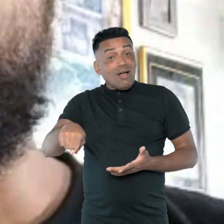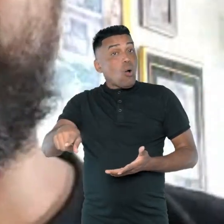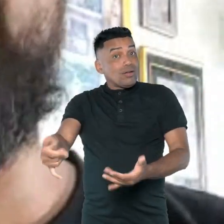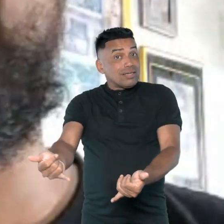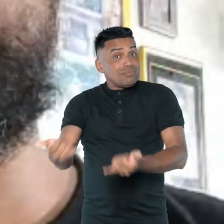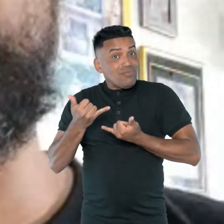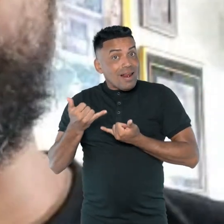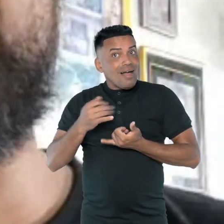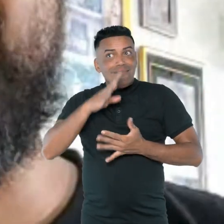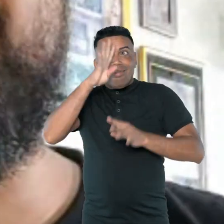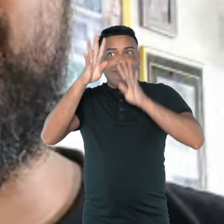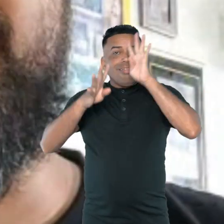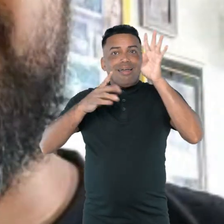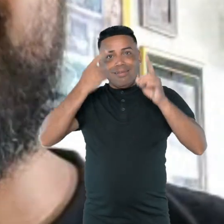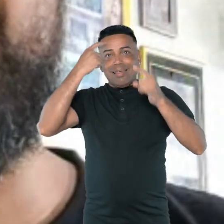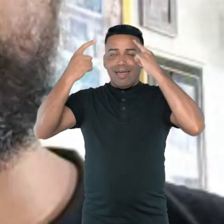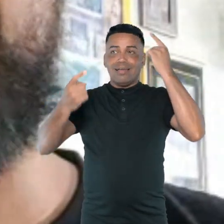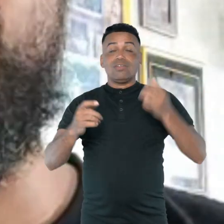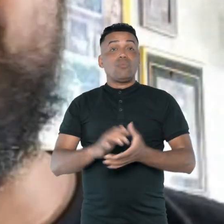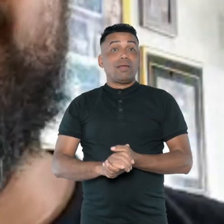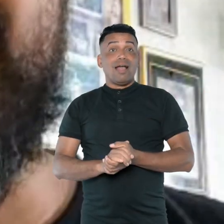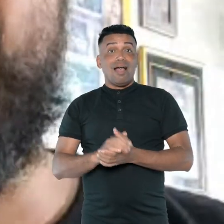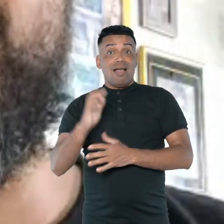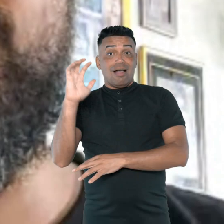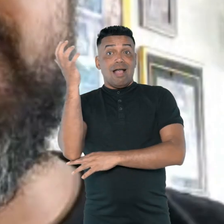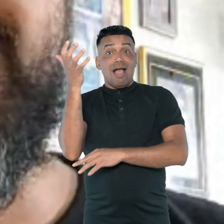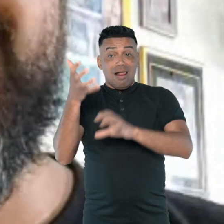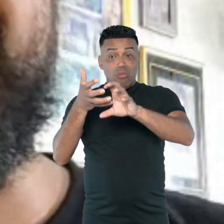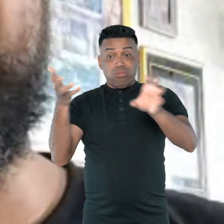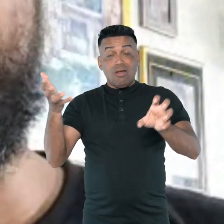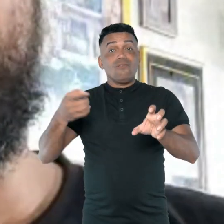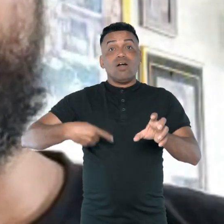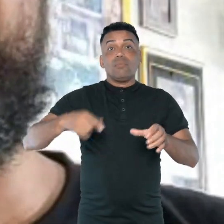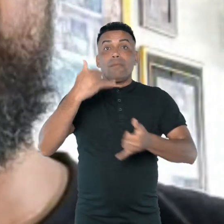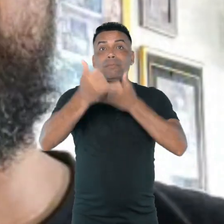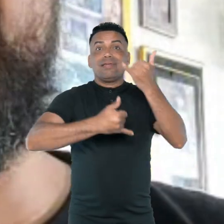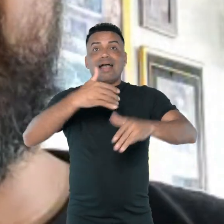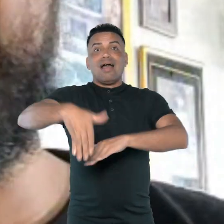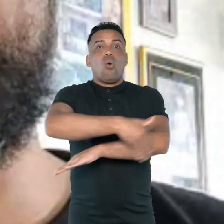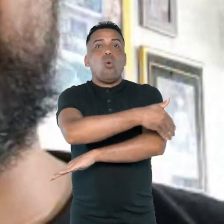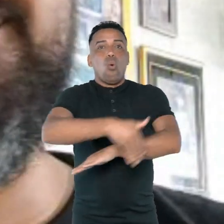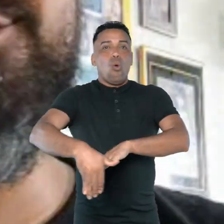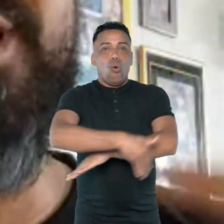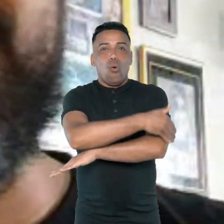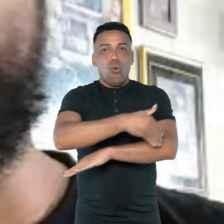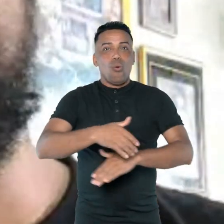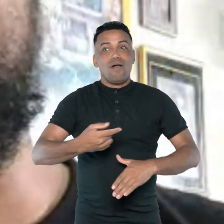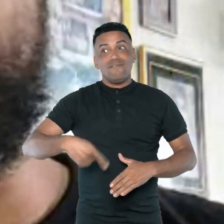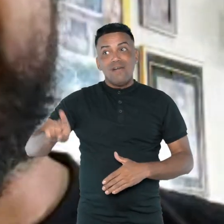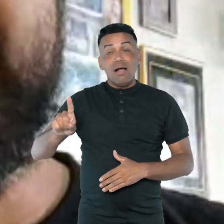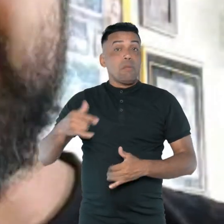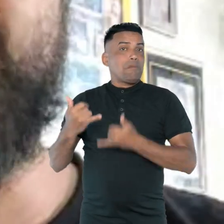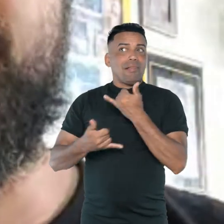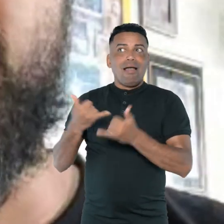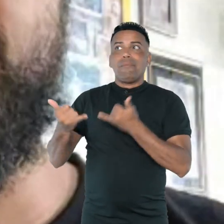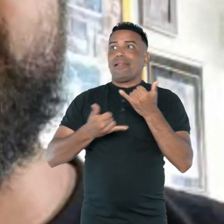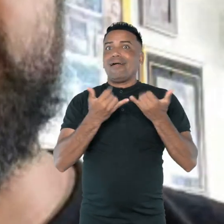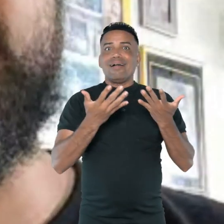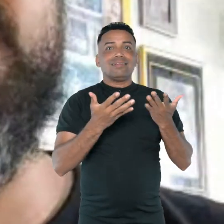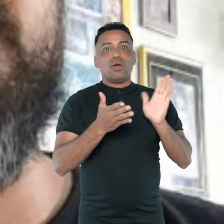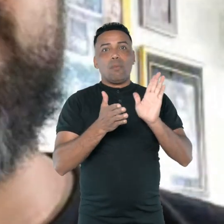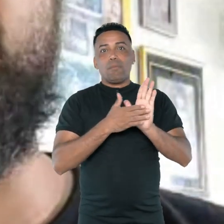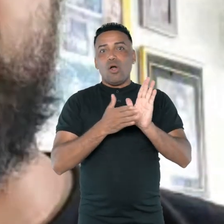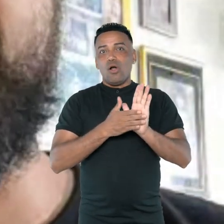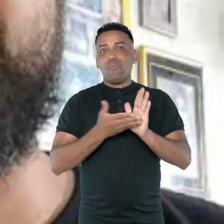Né? Não, vamos pegar dois galhos de planta e vamos para a rua jogar rouba-bandeira, vamos brincar disso, daquilo. Esse